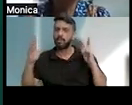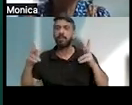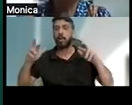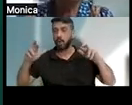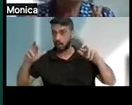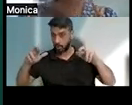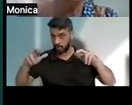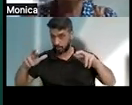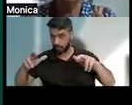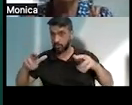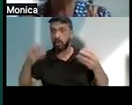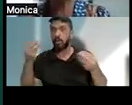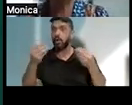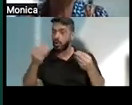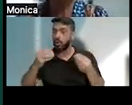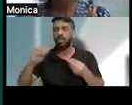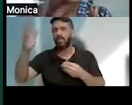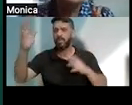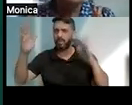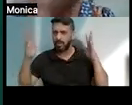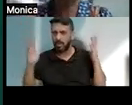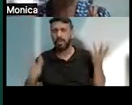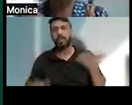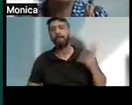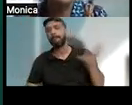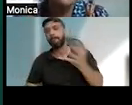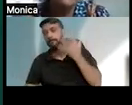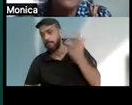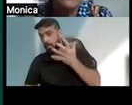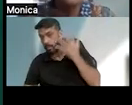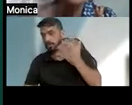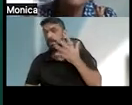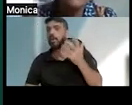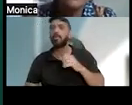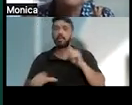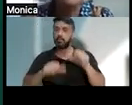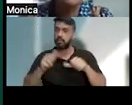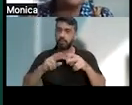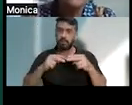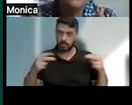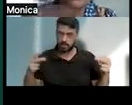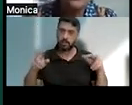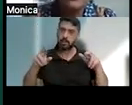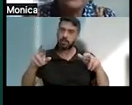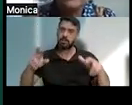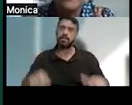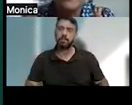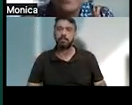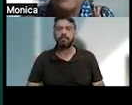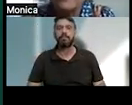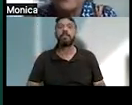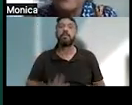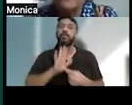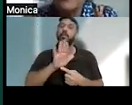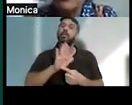como o meio ambiente, não? Por exemplo, a poluição pode mudar o DNA e levar ao câncer. Então, a gente levou várias